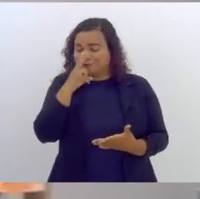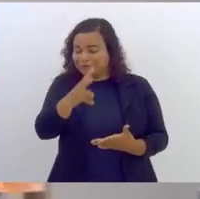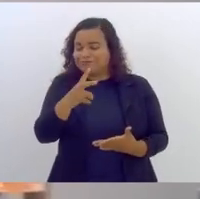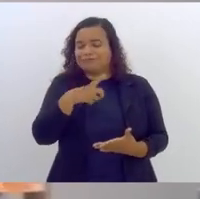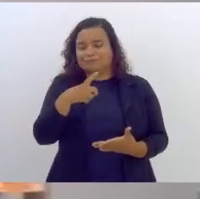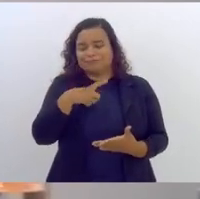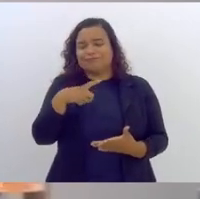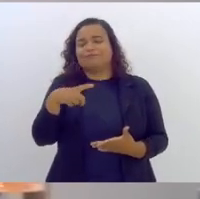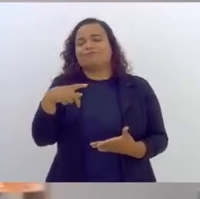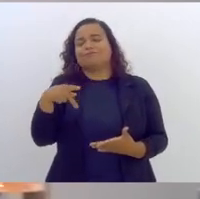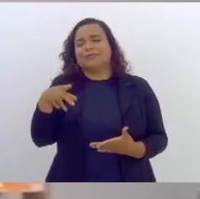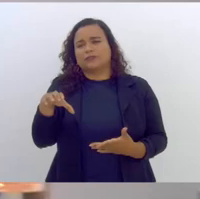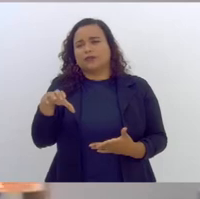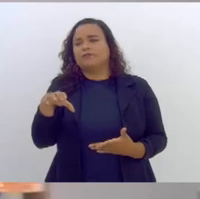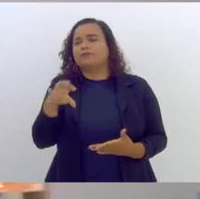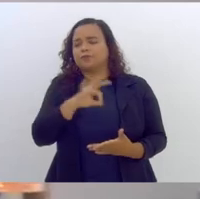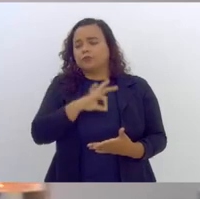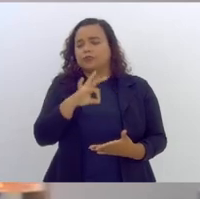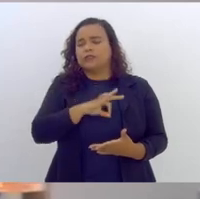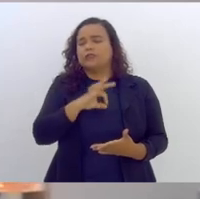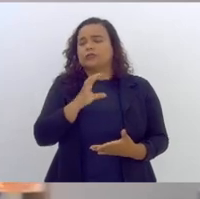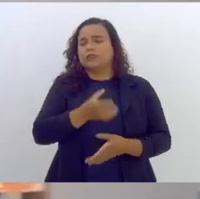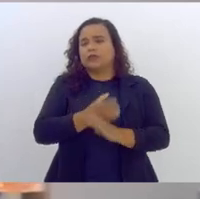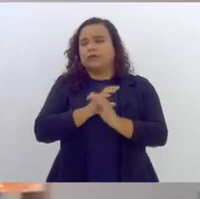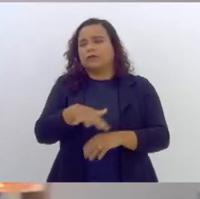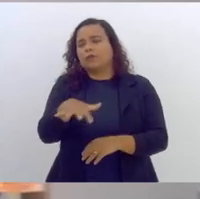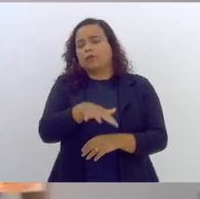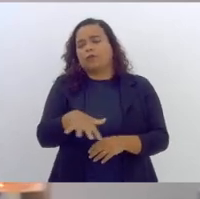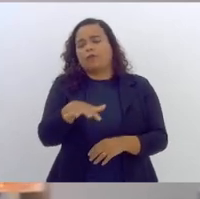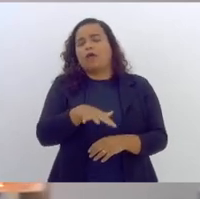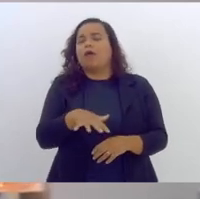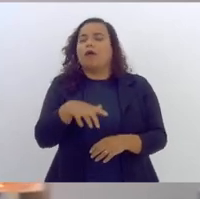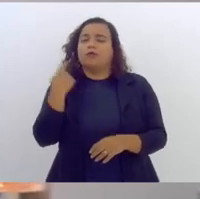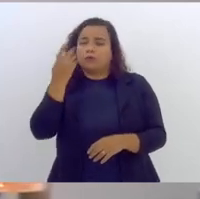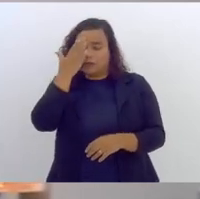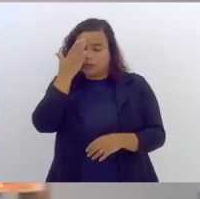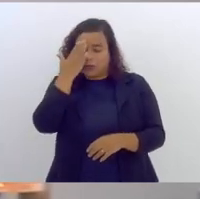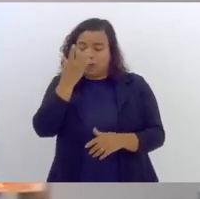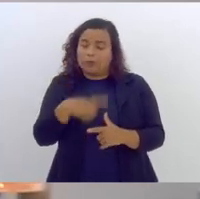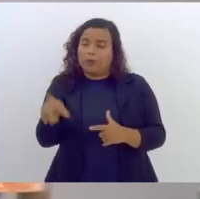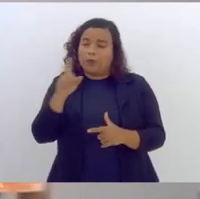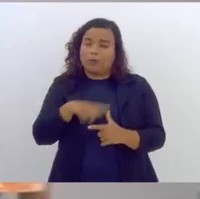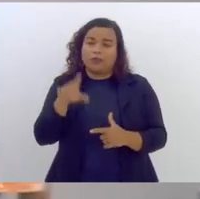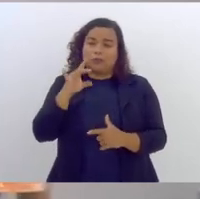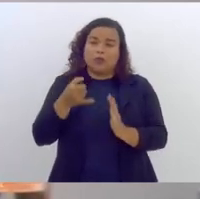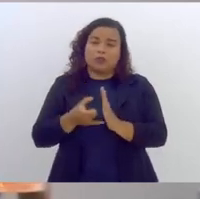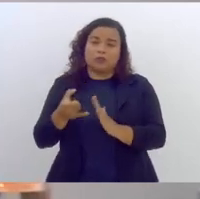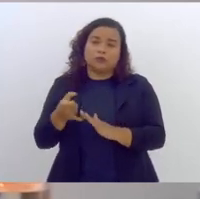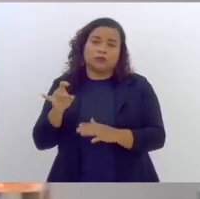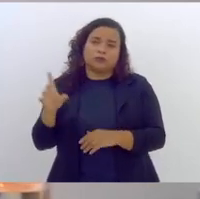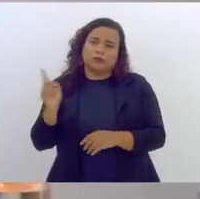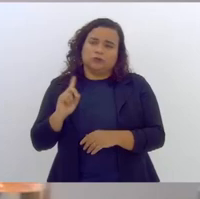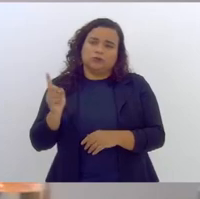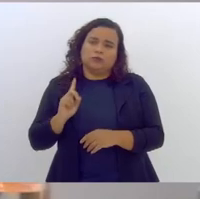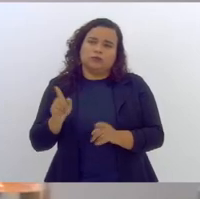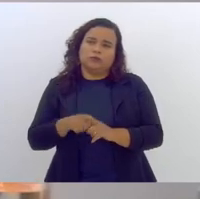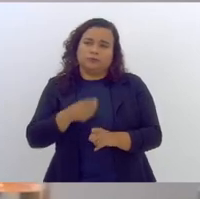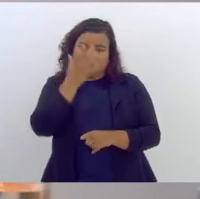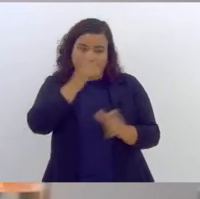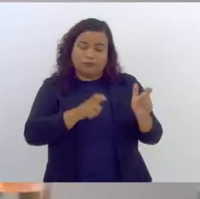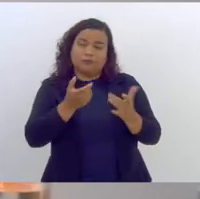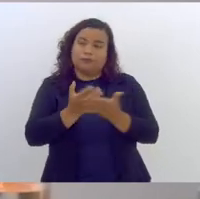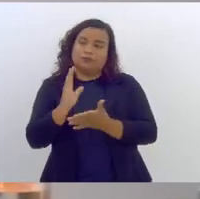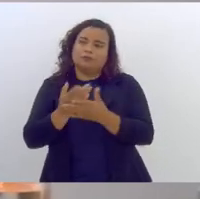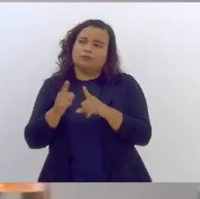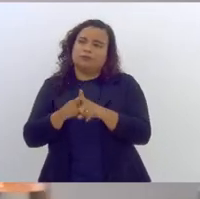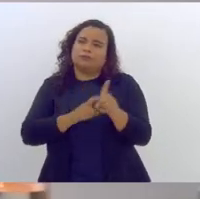na Polícia Civil e isso é uma demanda não somente substituição e dos aprovados mas